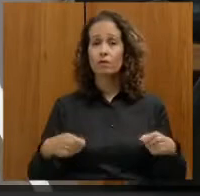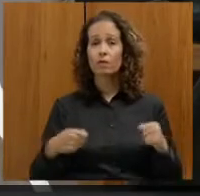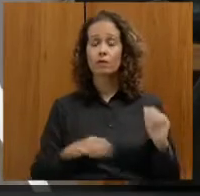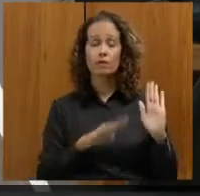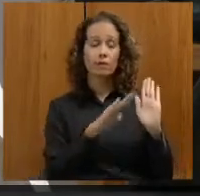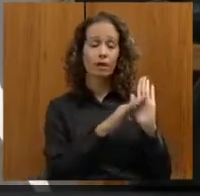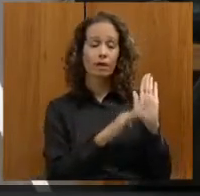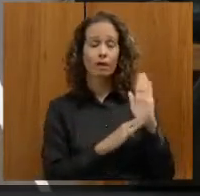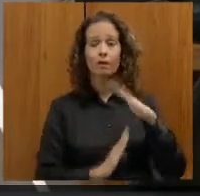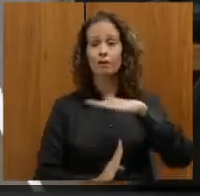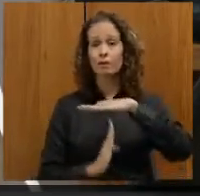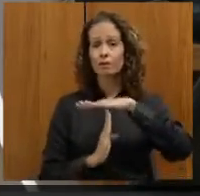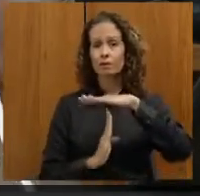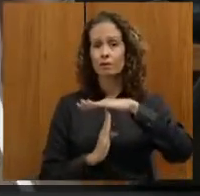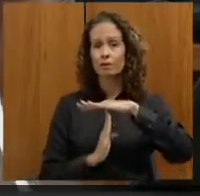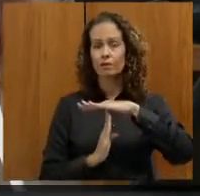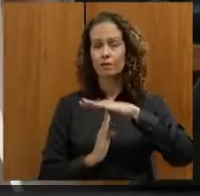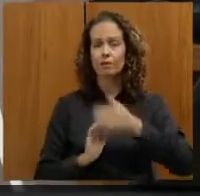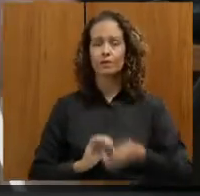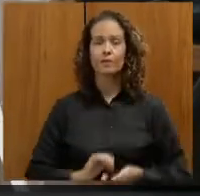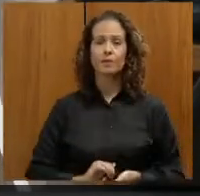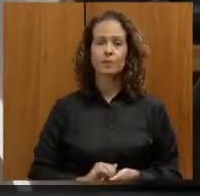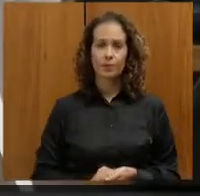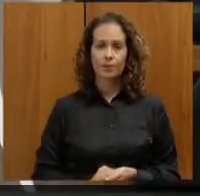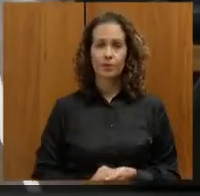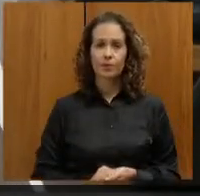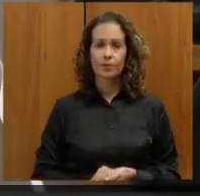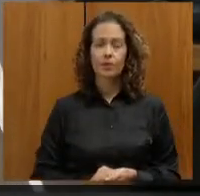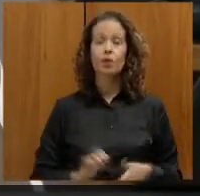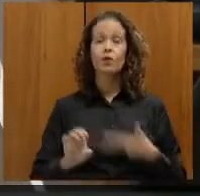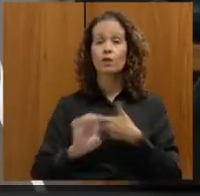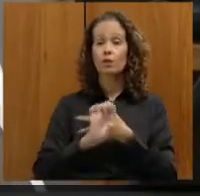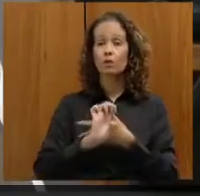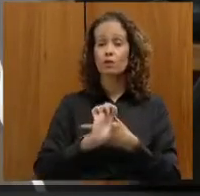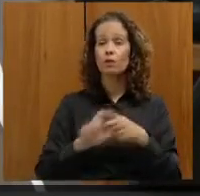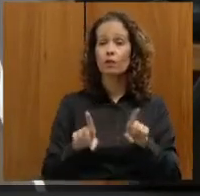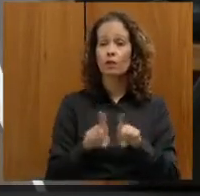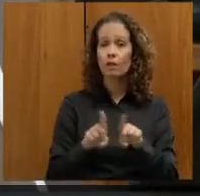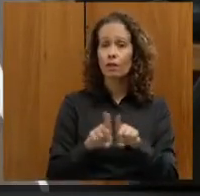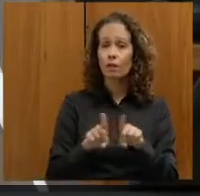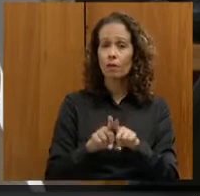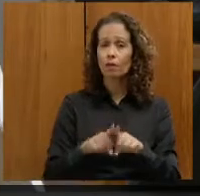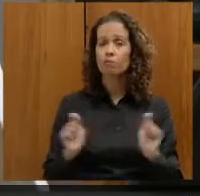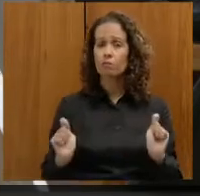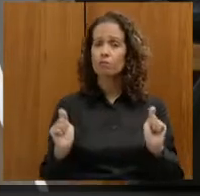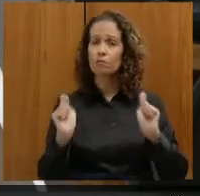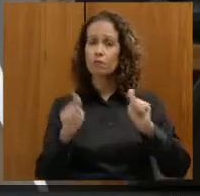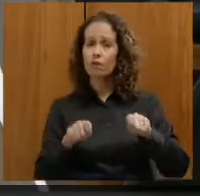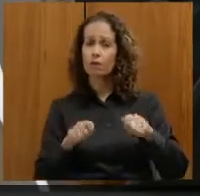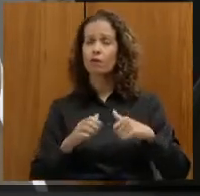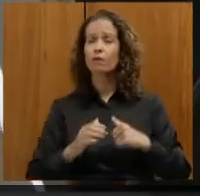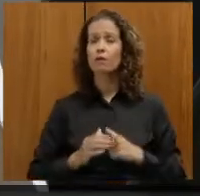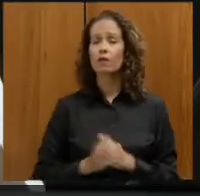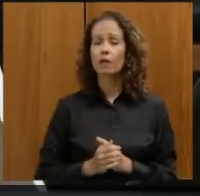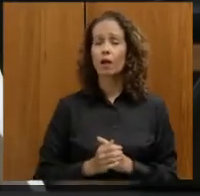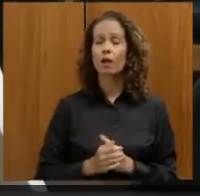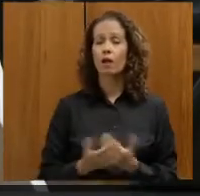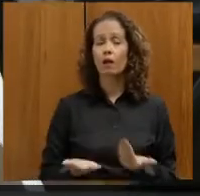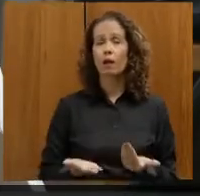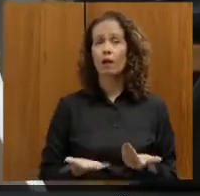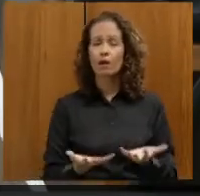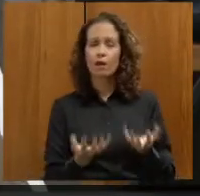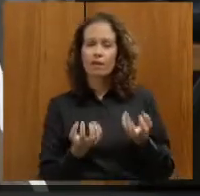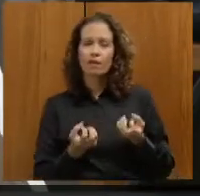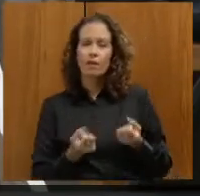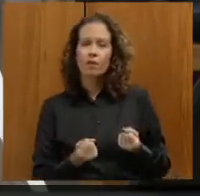teto e o Executivo poderá absorver o impacto dessas despesas para que